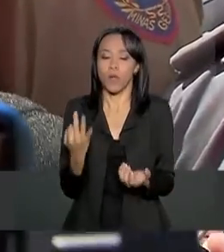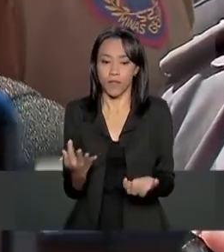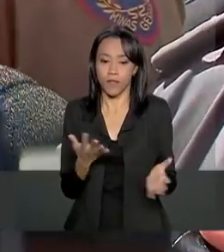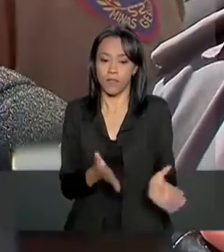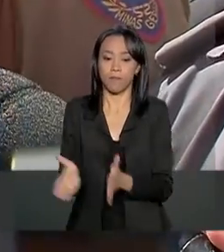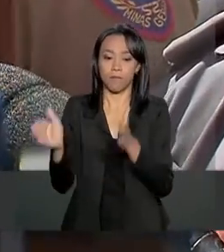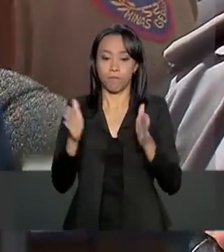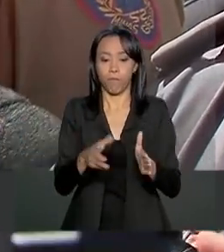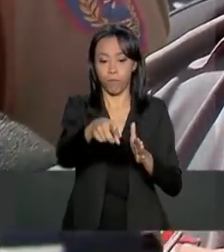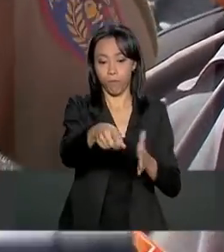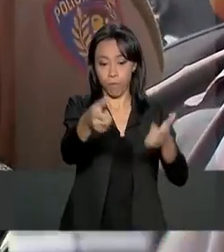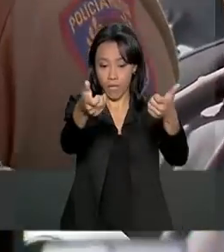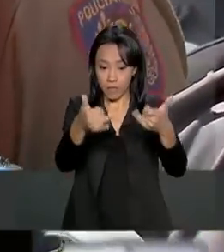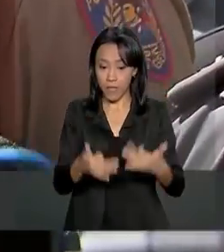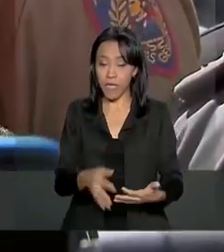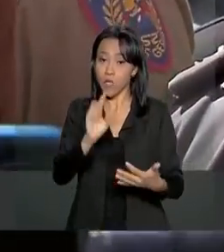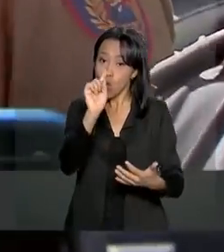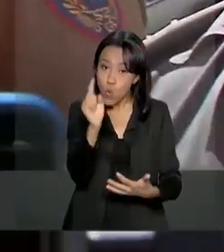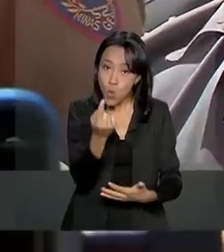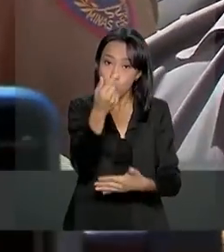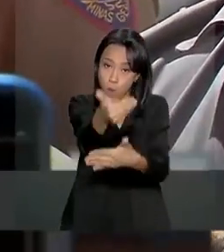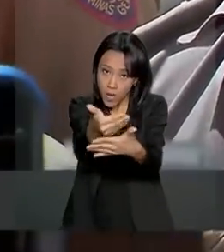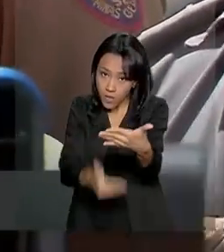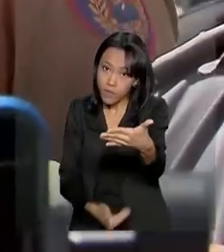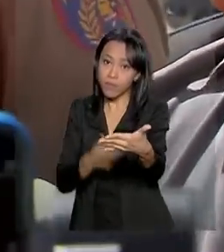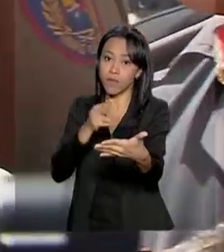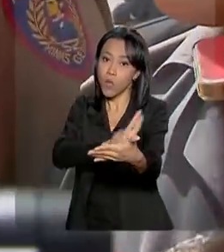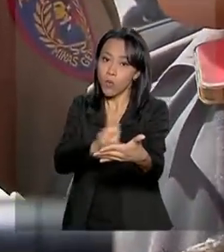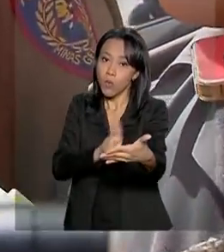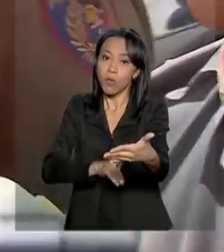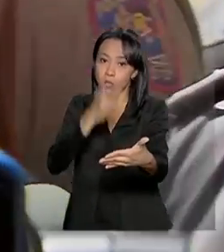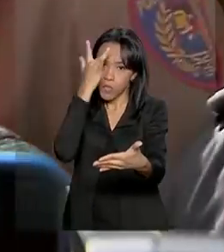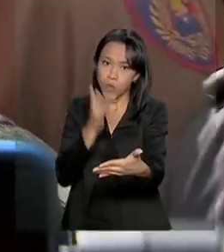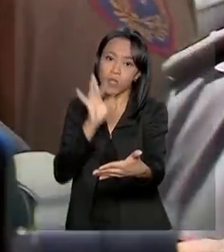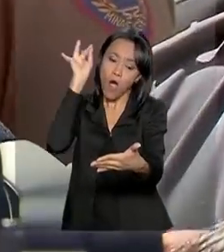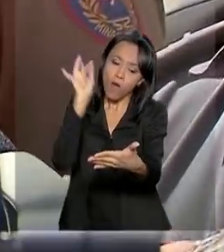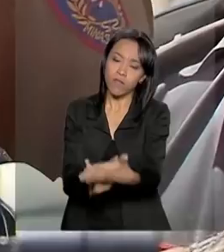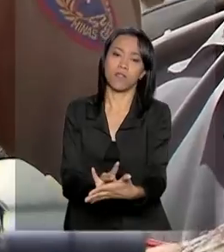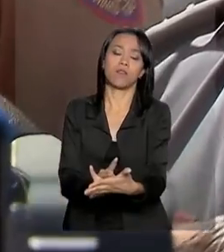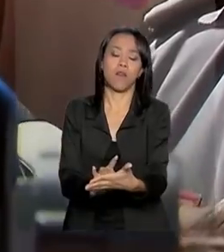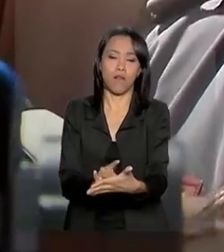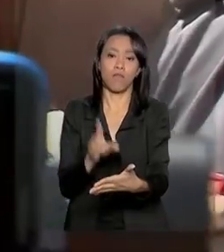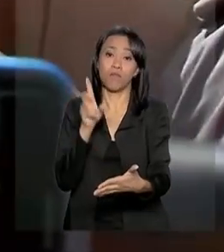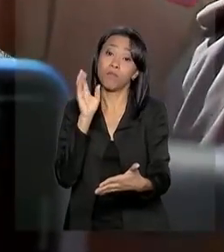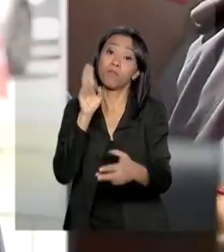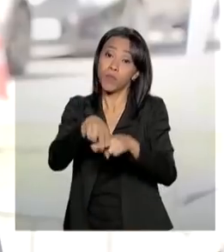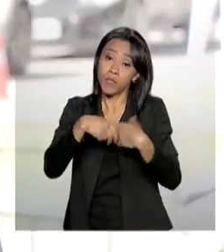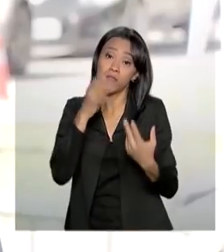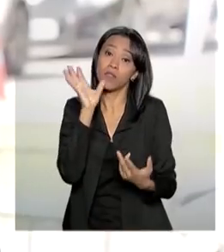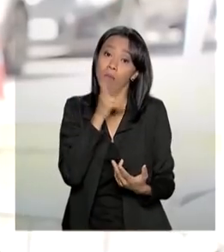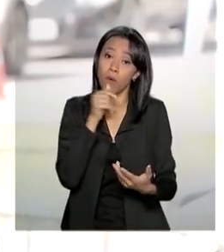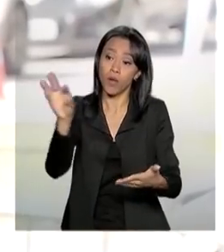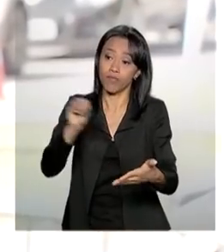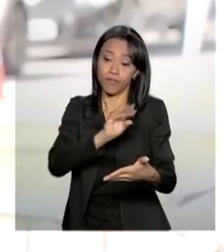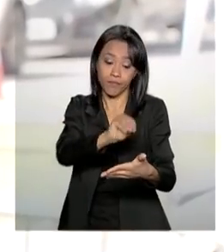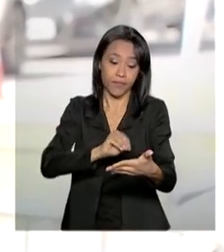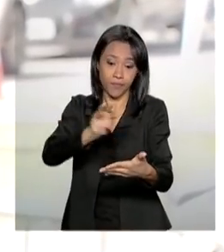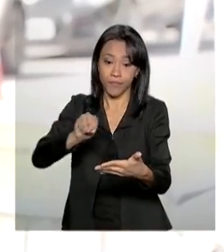trazer sempre uma lista oficial, por isso a demora em alguma captação de nomes.